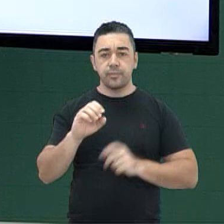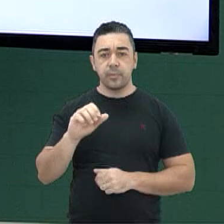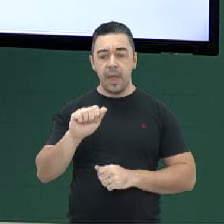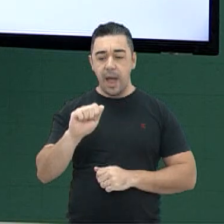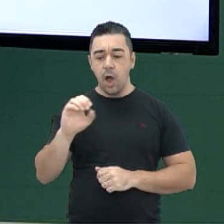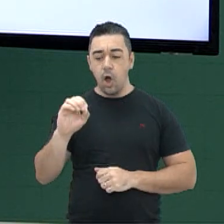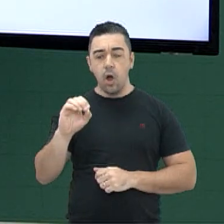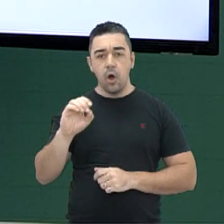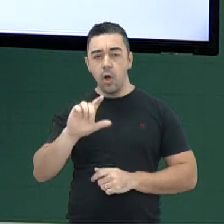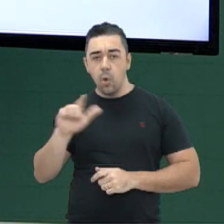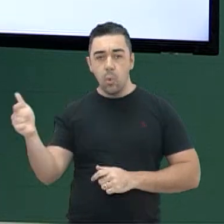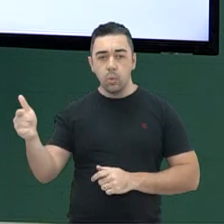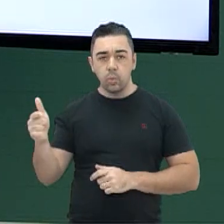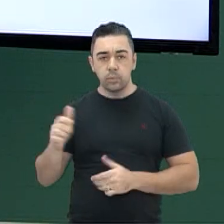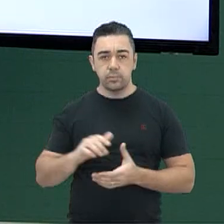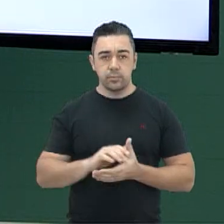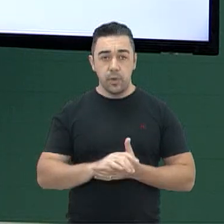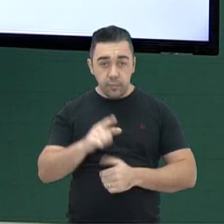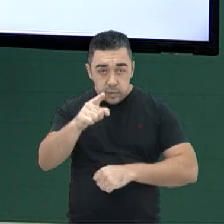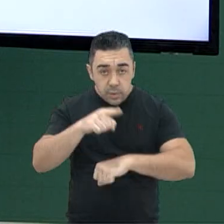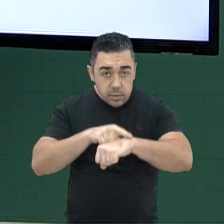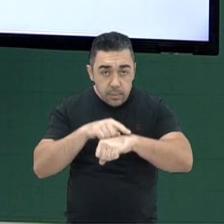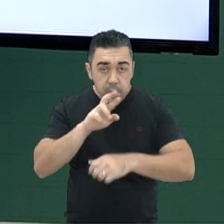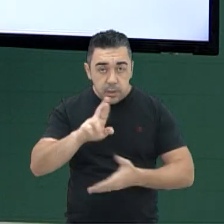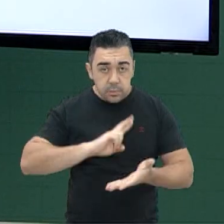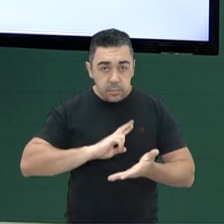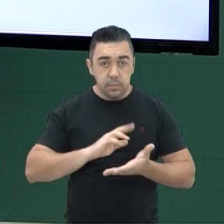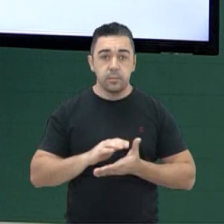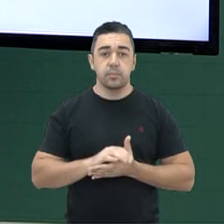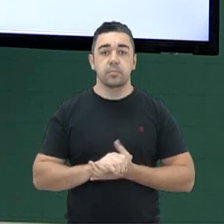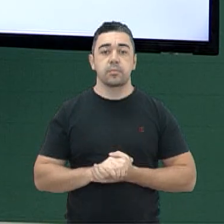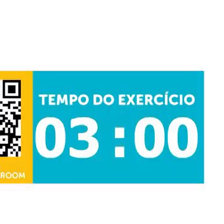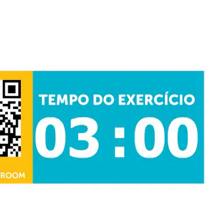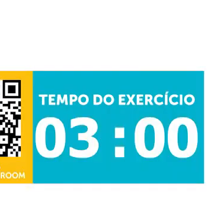ângulo oposto. Eu vou dar um tempo para vocês responderem.